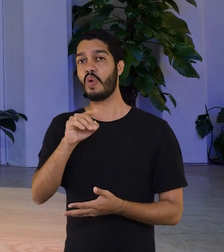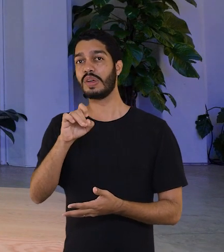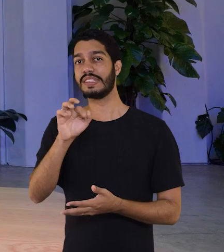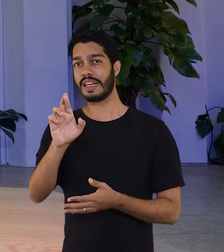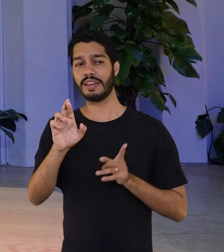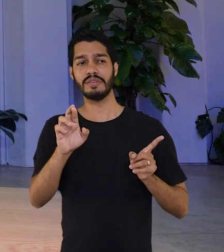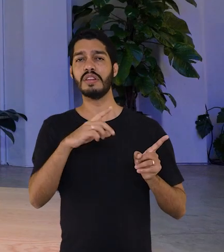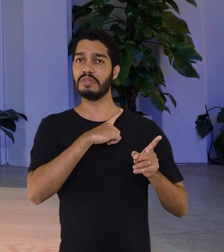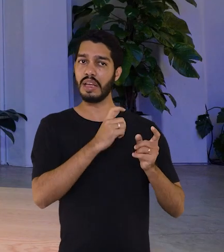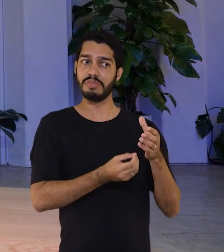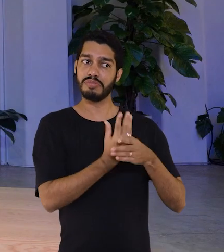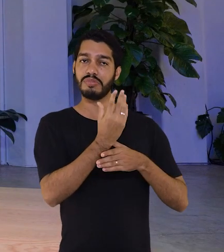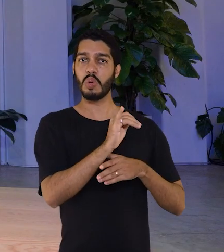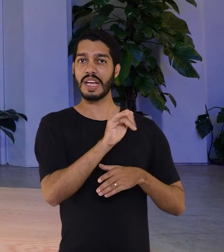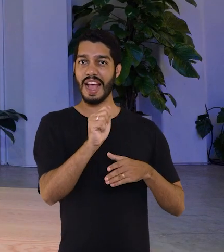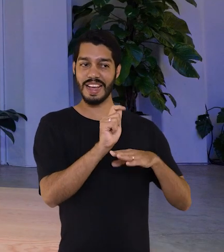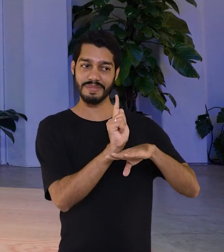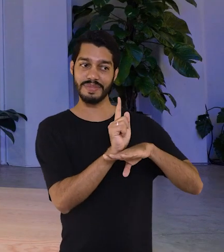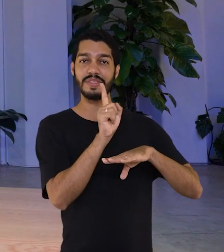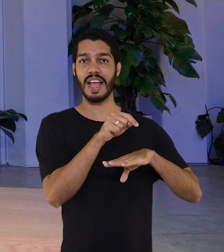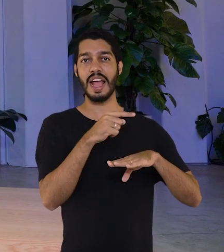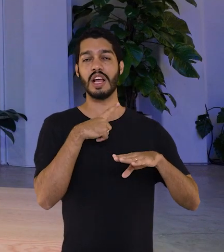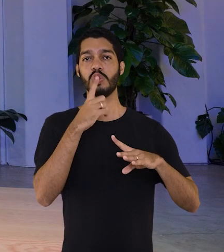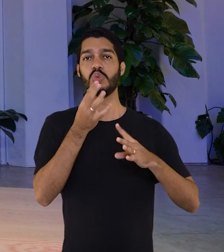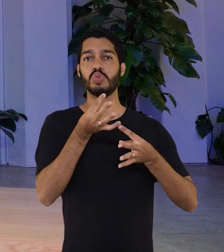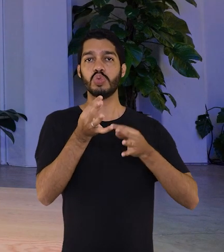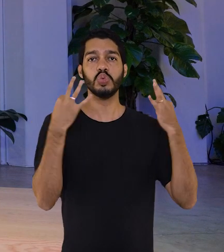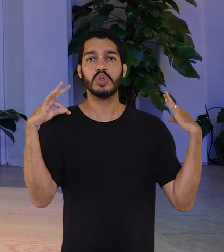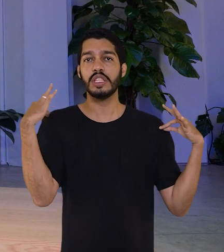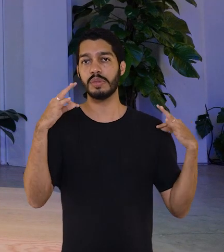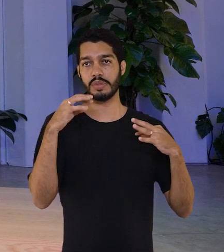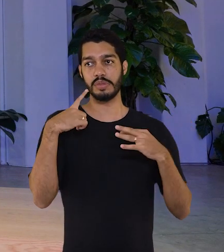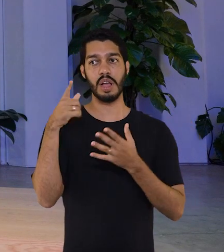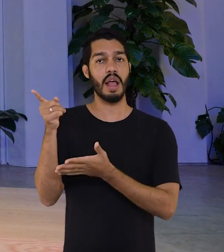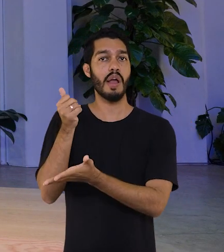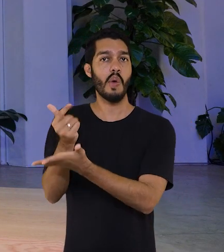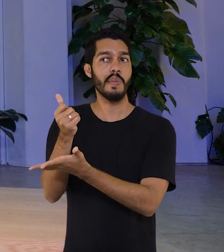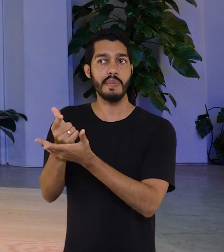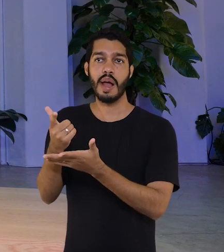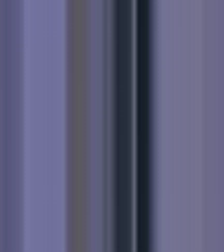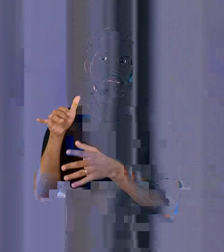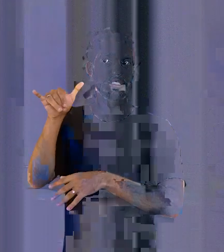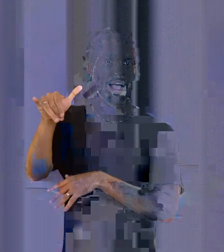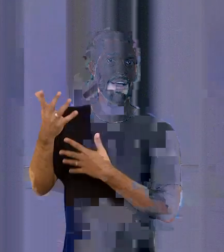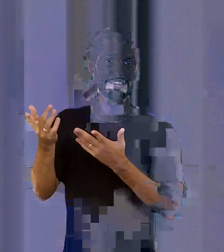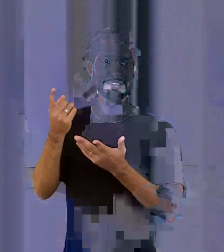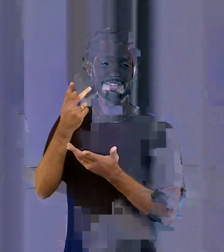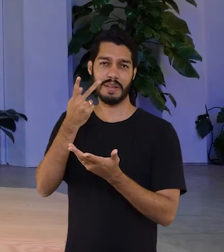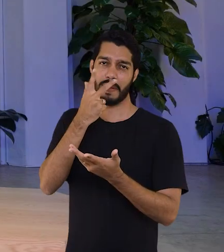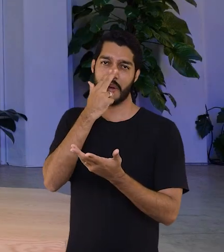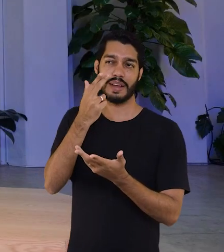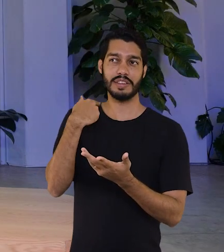agente de EA, que é um agente de turismo. Então, você fala com ele pelo WhatsApp, ele compra passagem, reserva seu hotel e tal. Cara, quem diria, 10